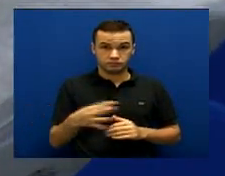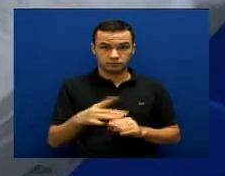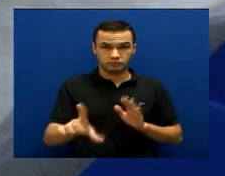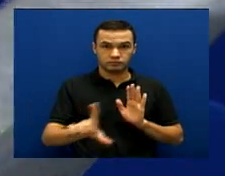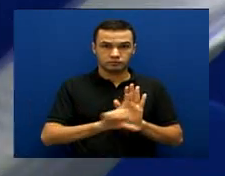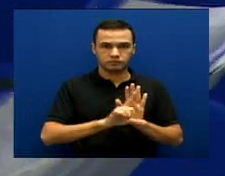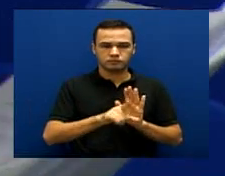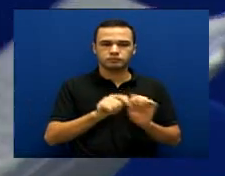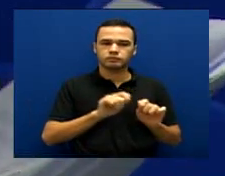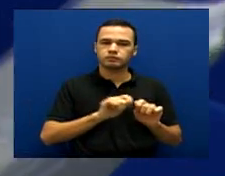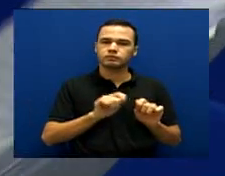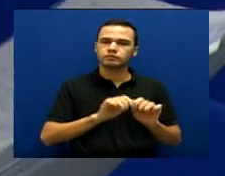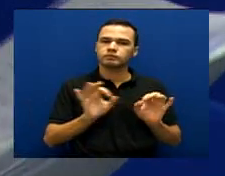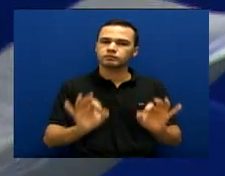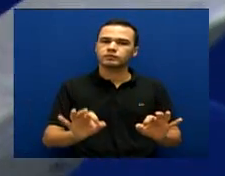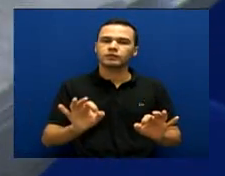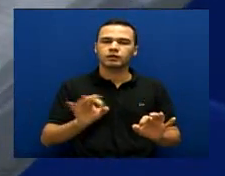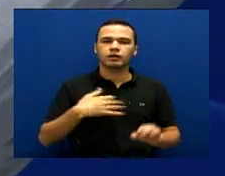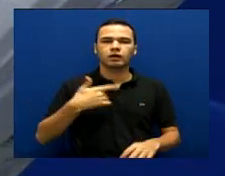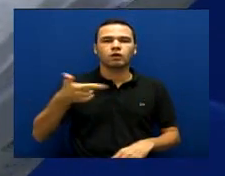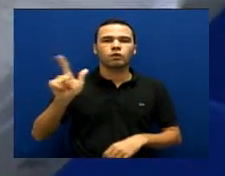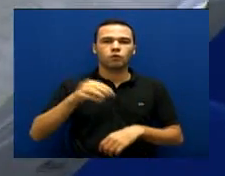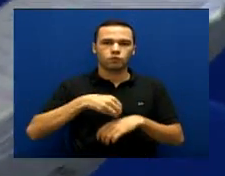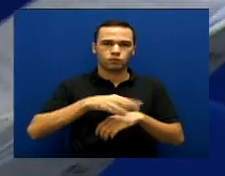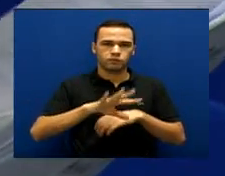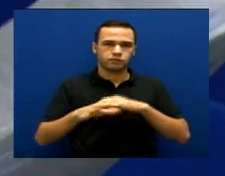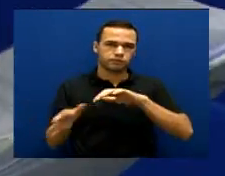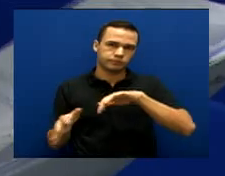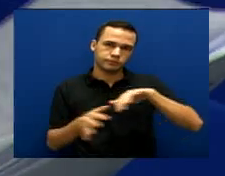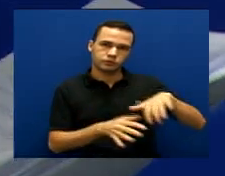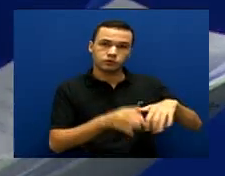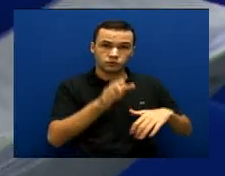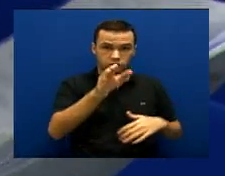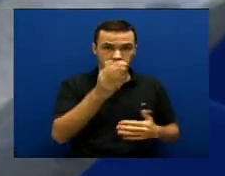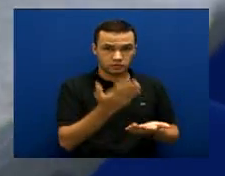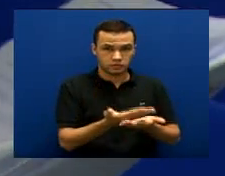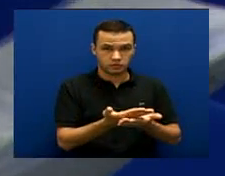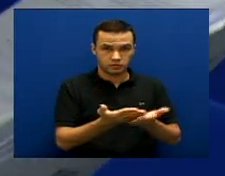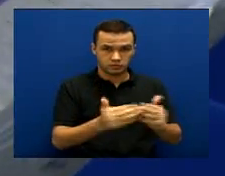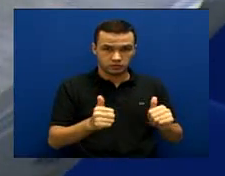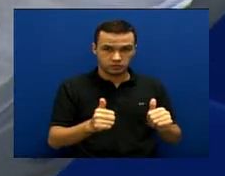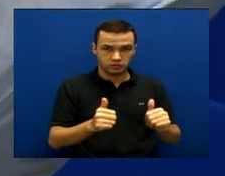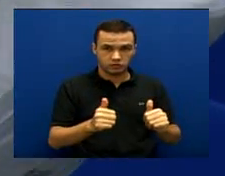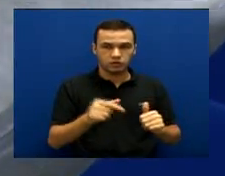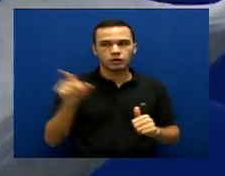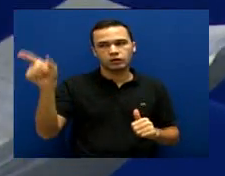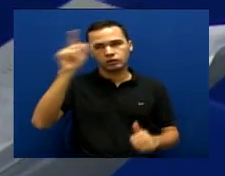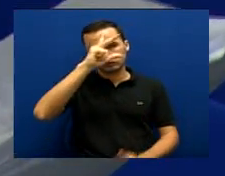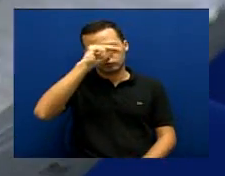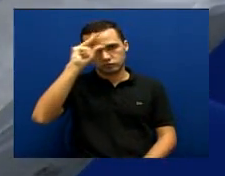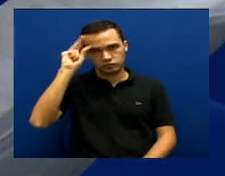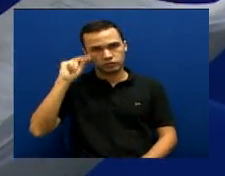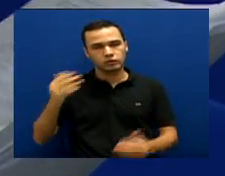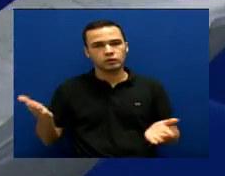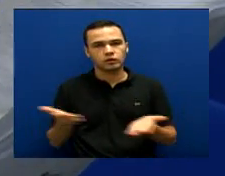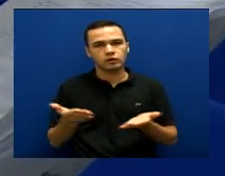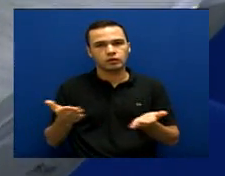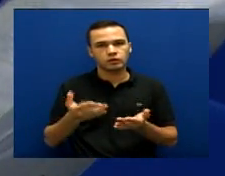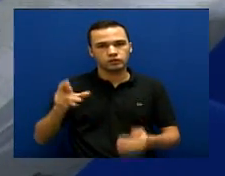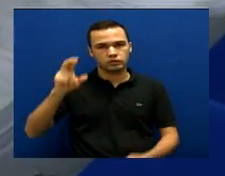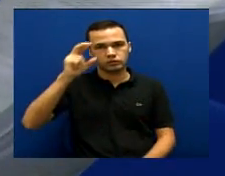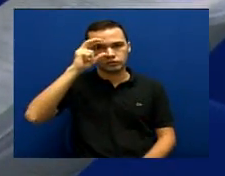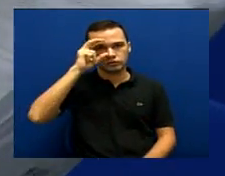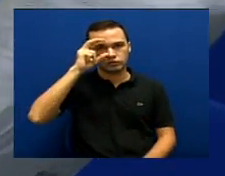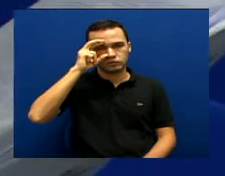assim o faça então a minha outra sugestão é que sua peça aos ao prefeito eleito de sorocaba